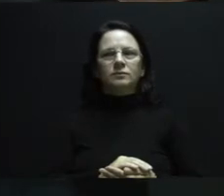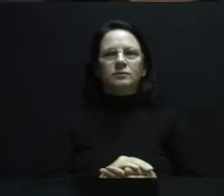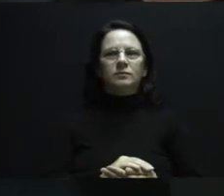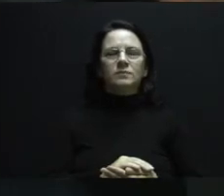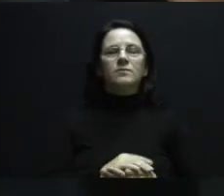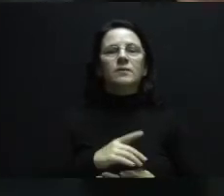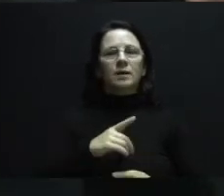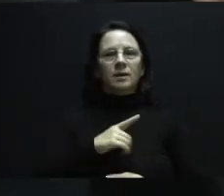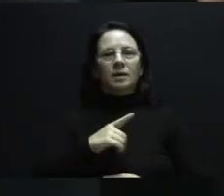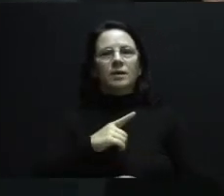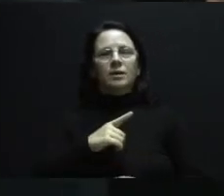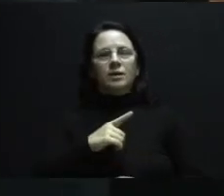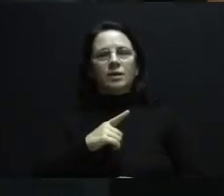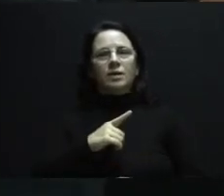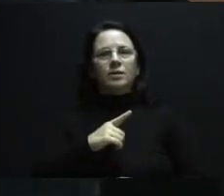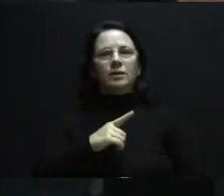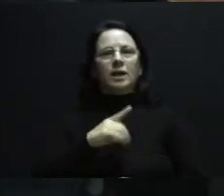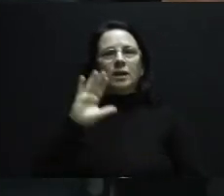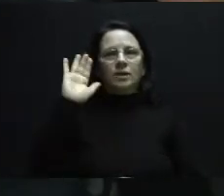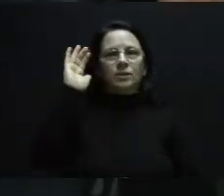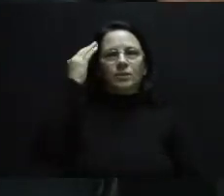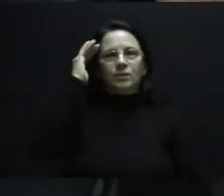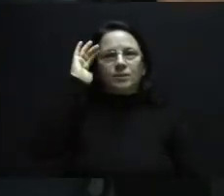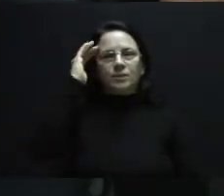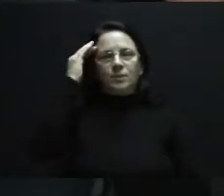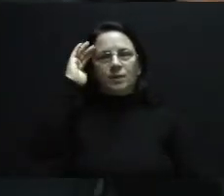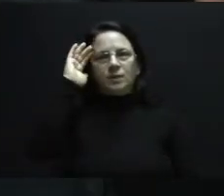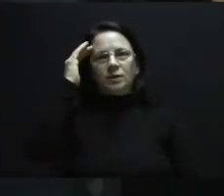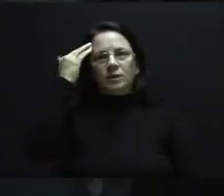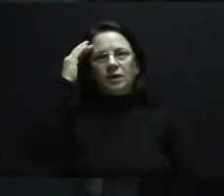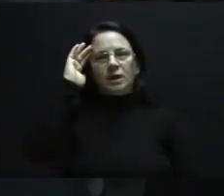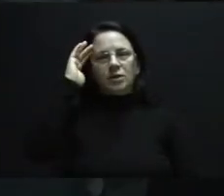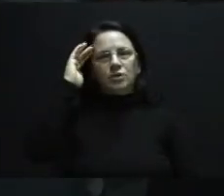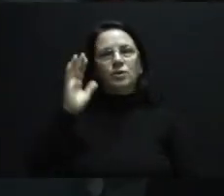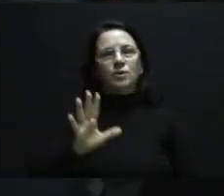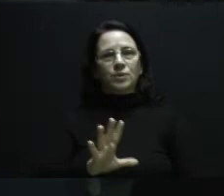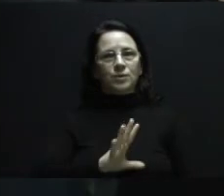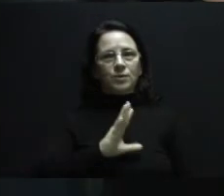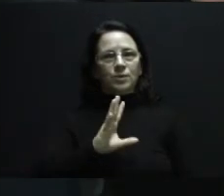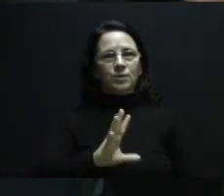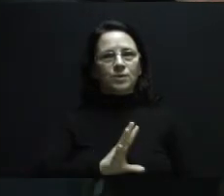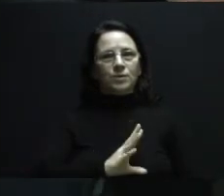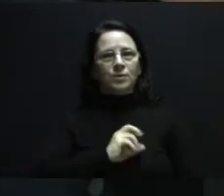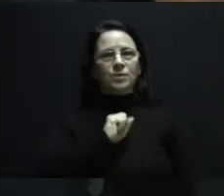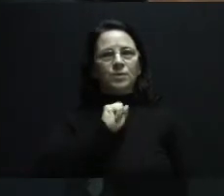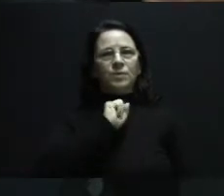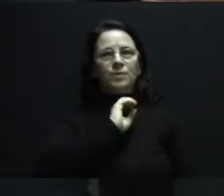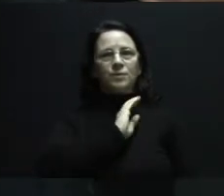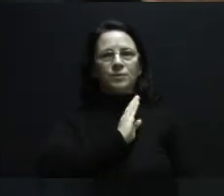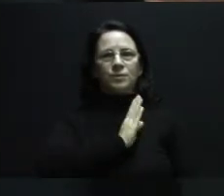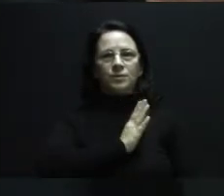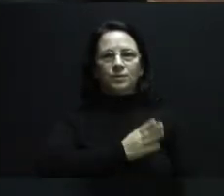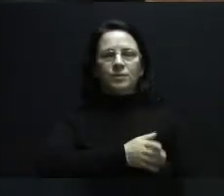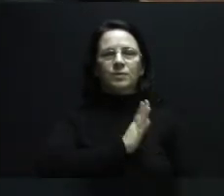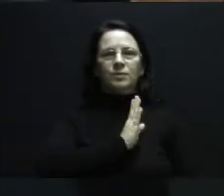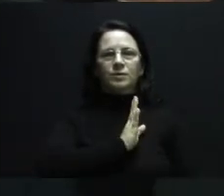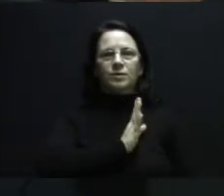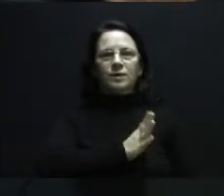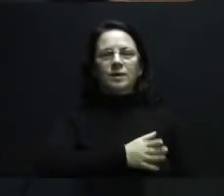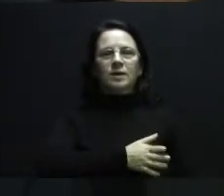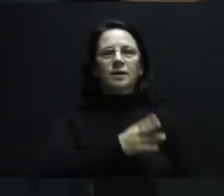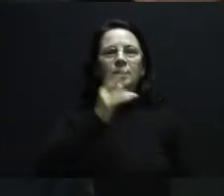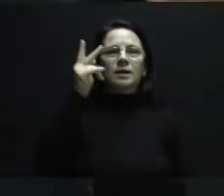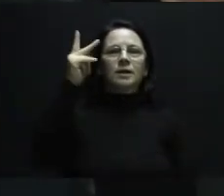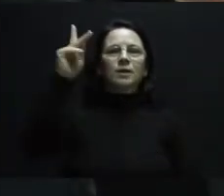Eu tenha compreensão e amor no coração, que